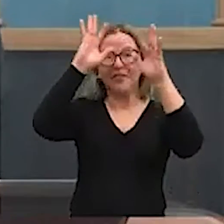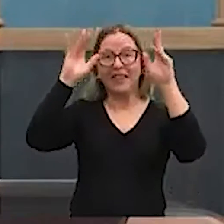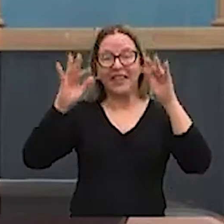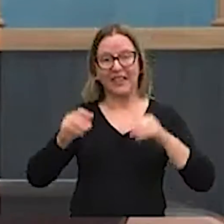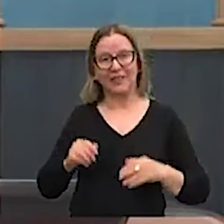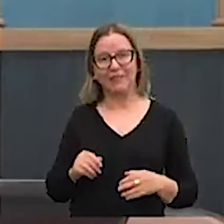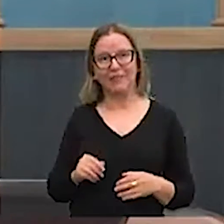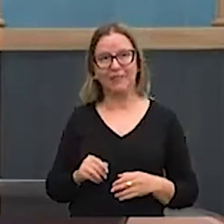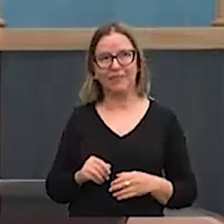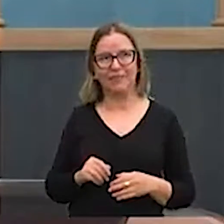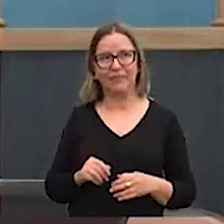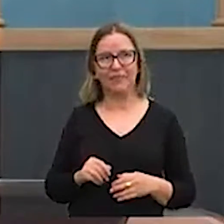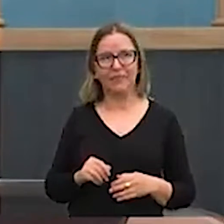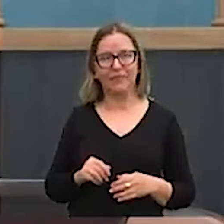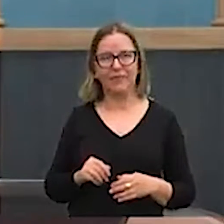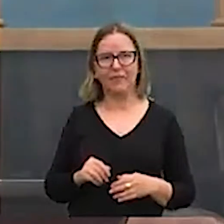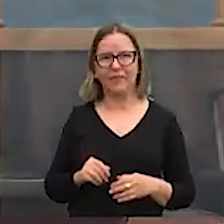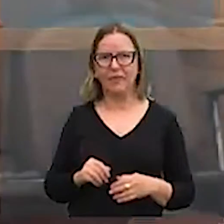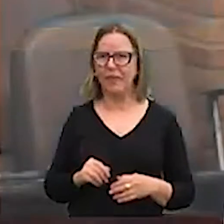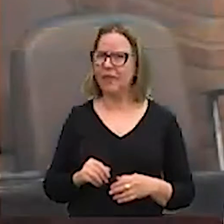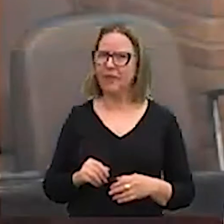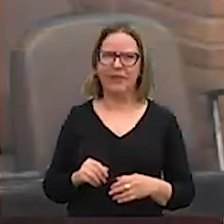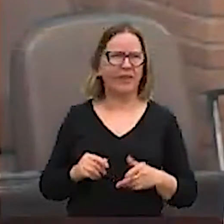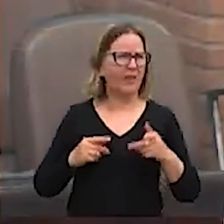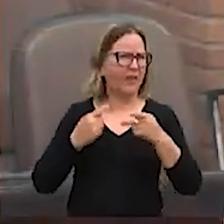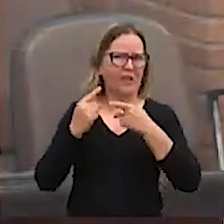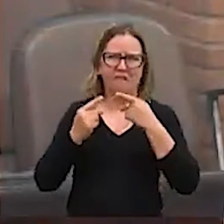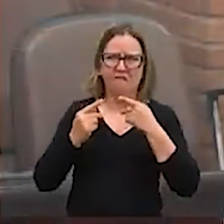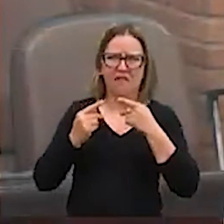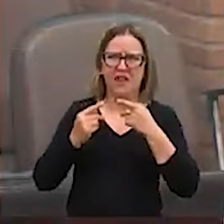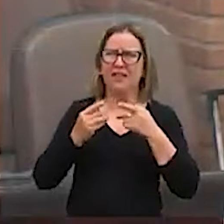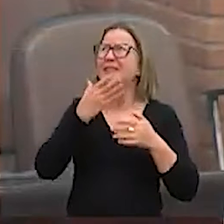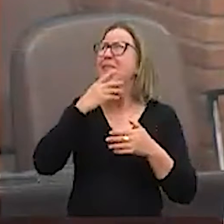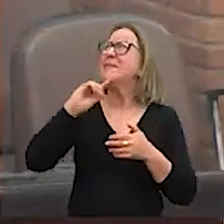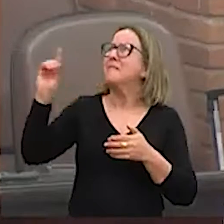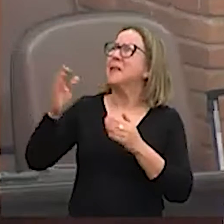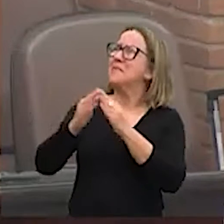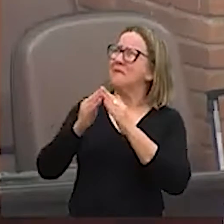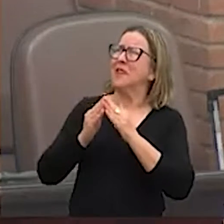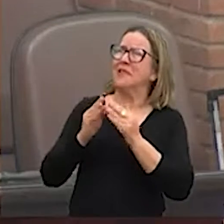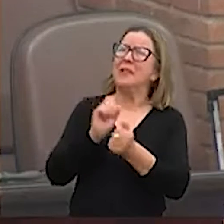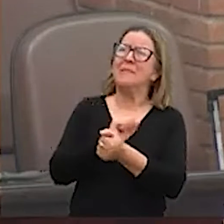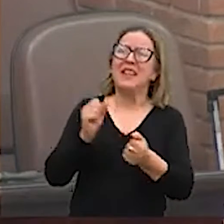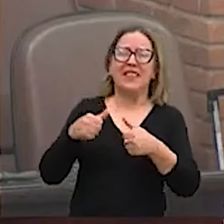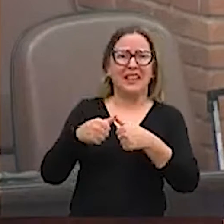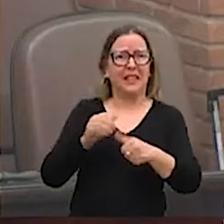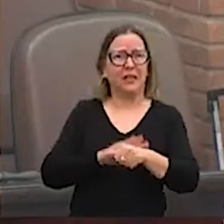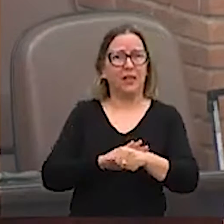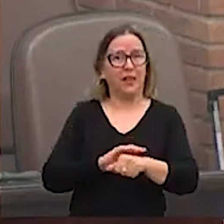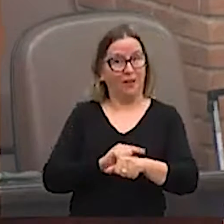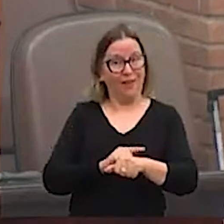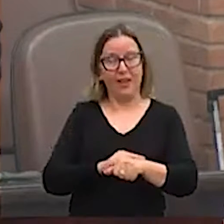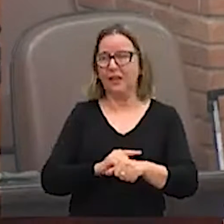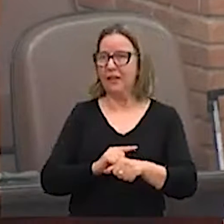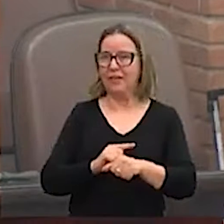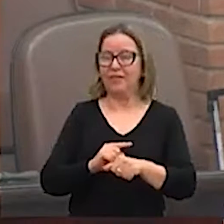Em vez dele dizer, Pai, me livra desta hora, ele diz, Pai, glorifica o teu